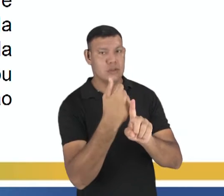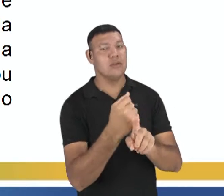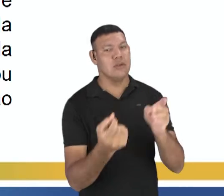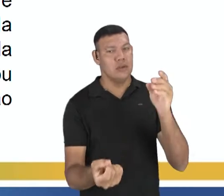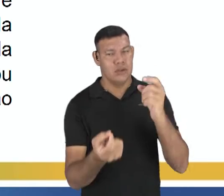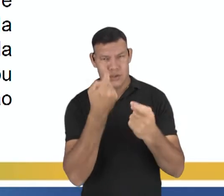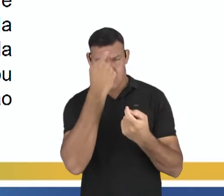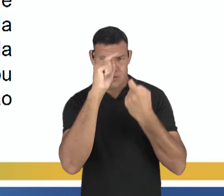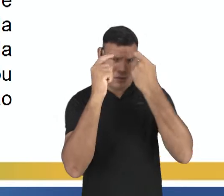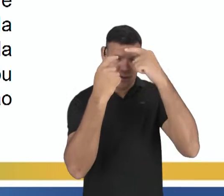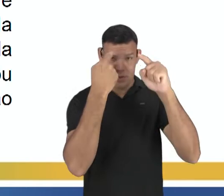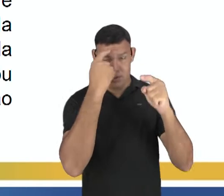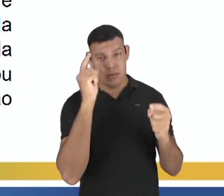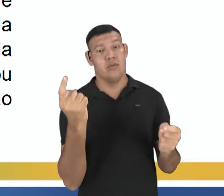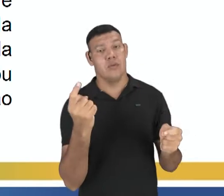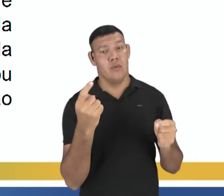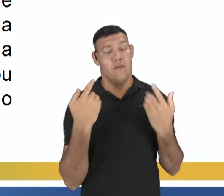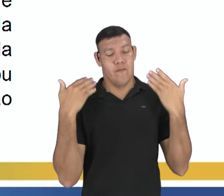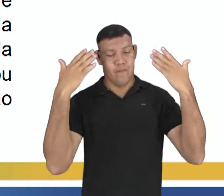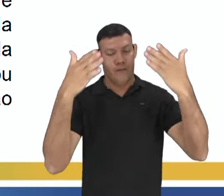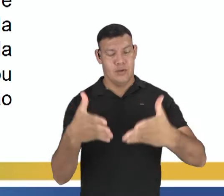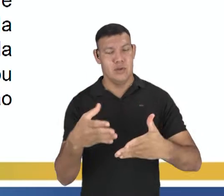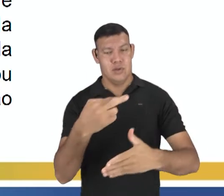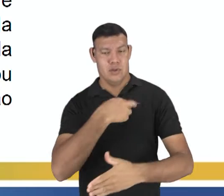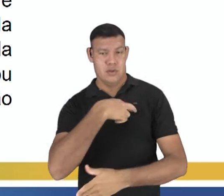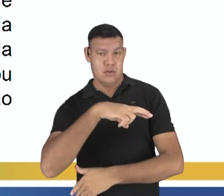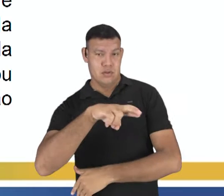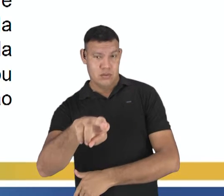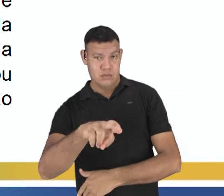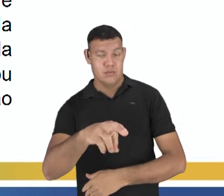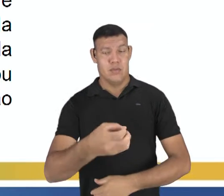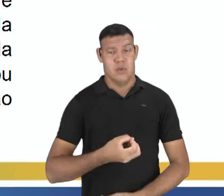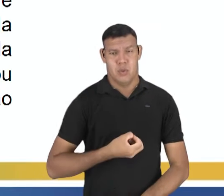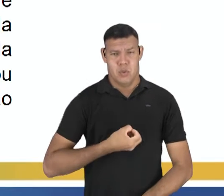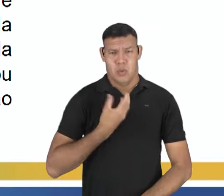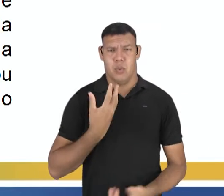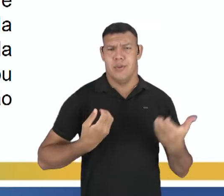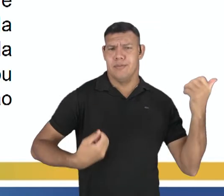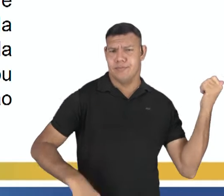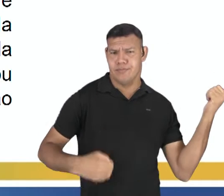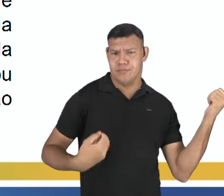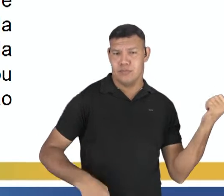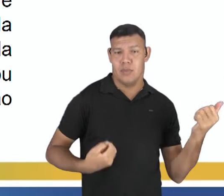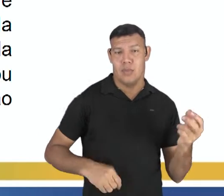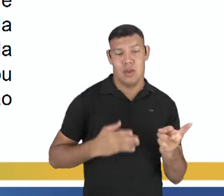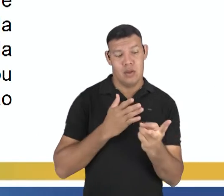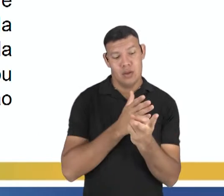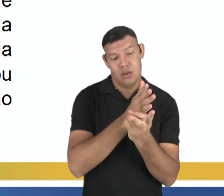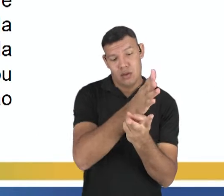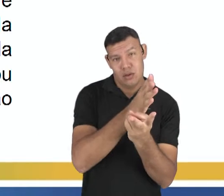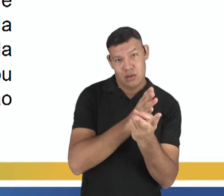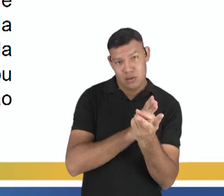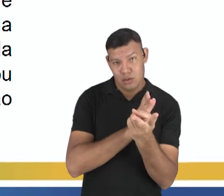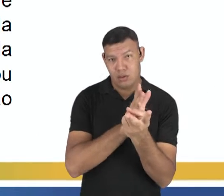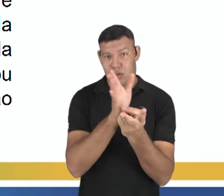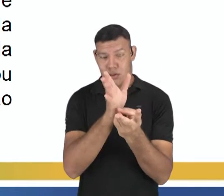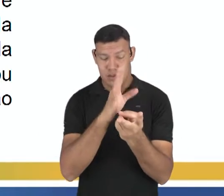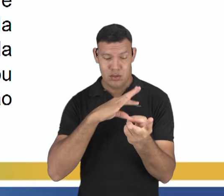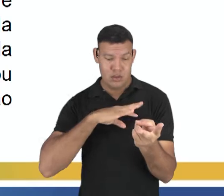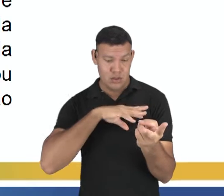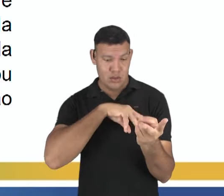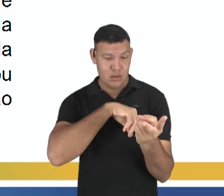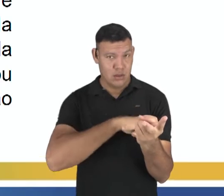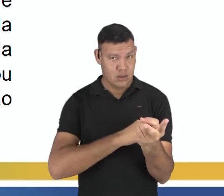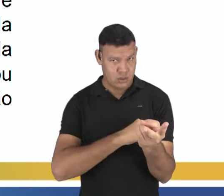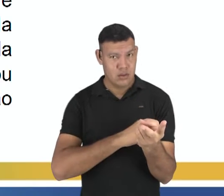período era de cunho religioso. A poesia trovadoresca possui uma vertente lírico e amorosa,